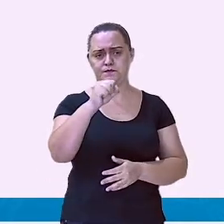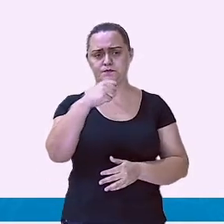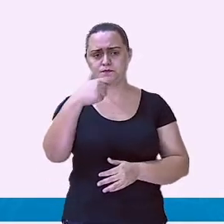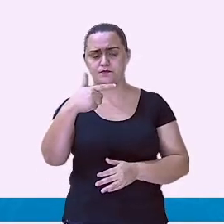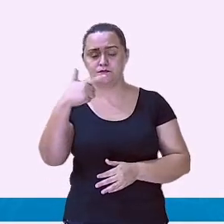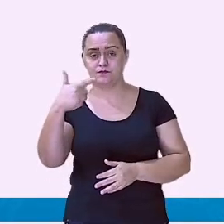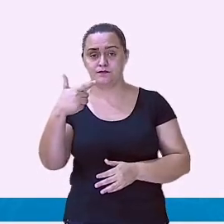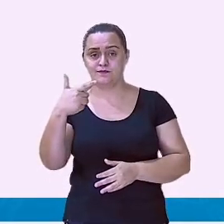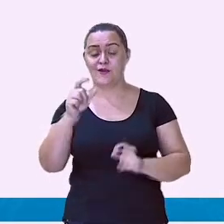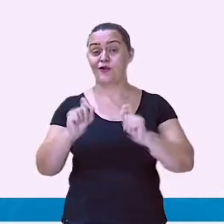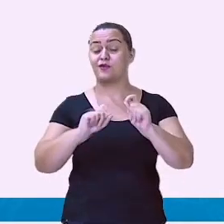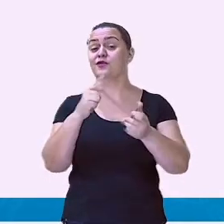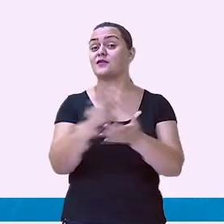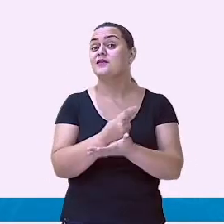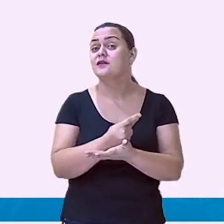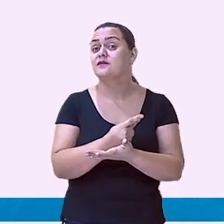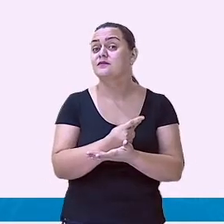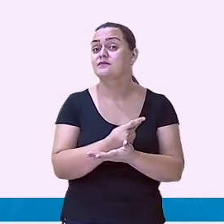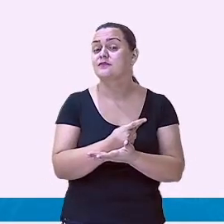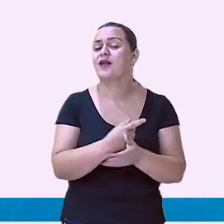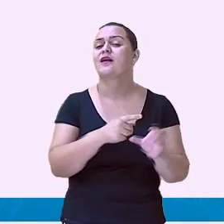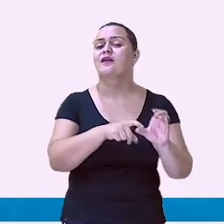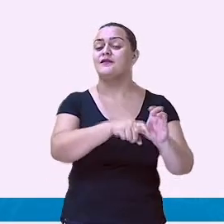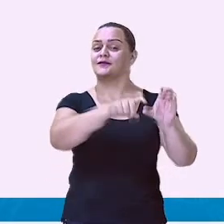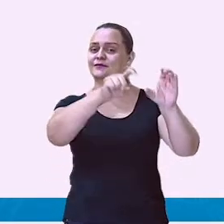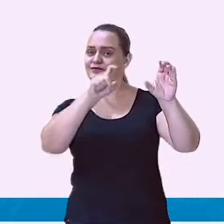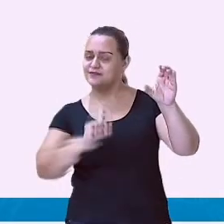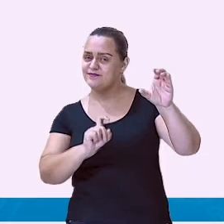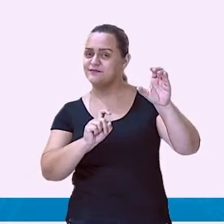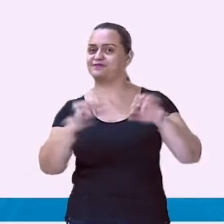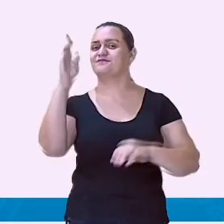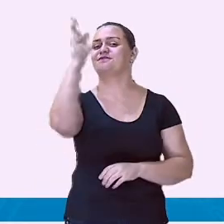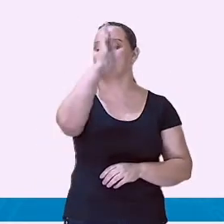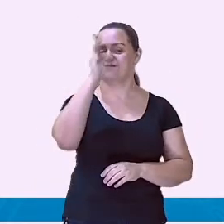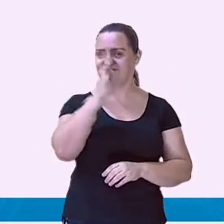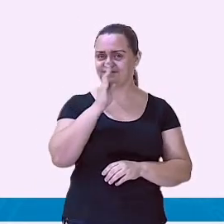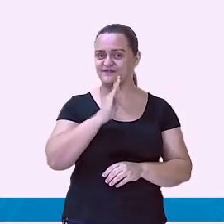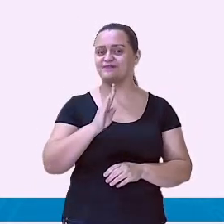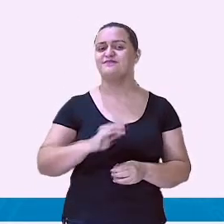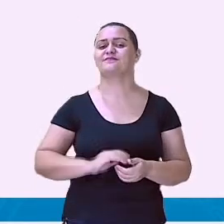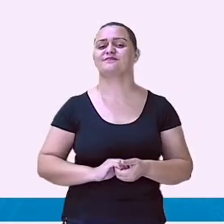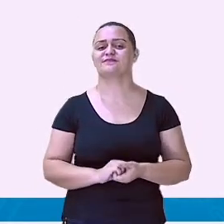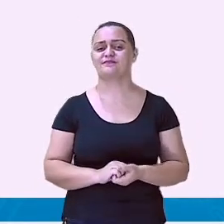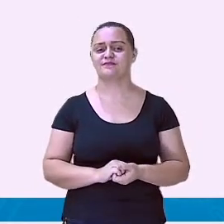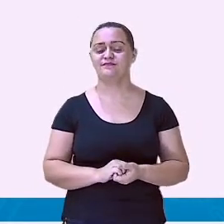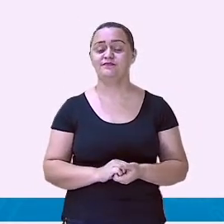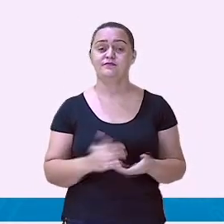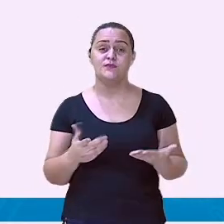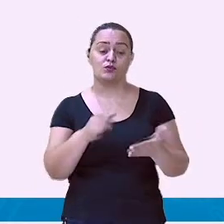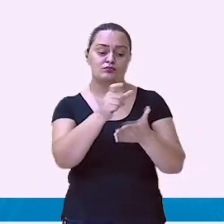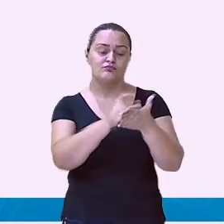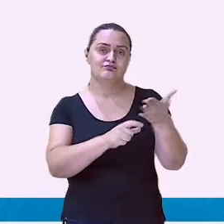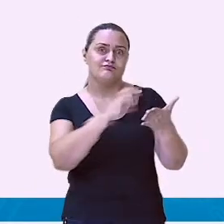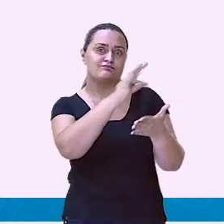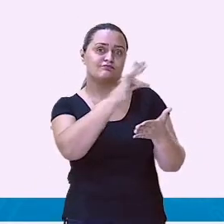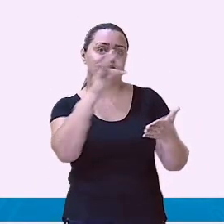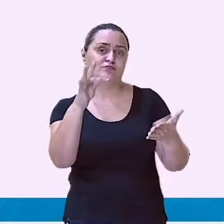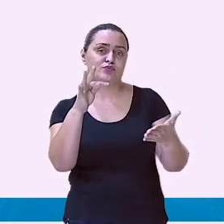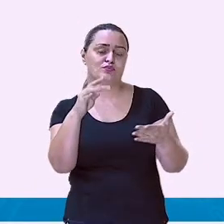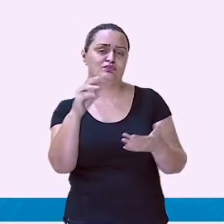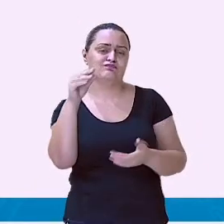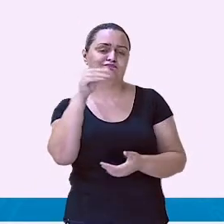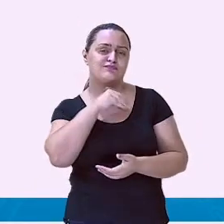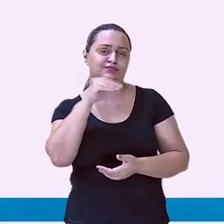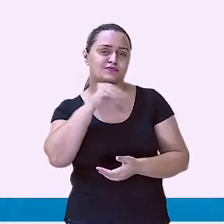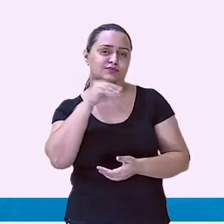Brasil. Espero que alguém tenha falado aí. O Tratado de Tordesilhas ele perdeu força e o território